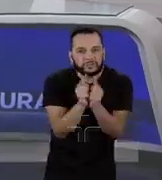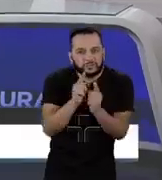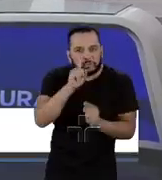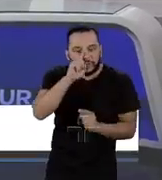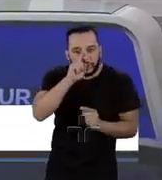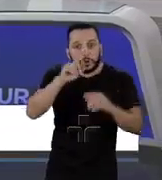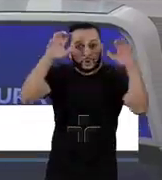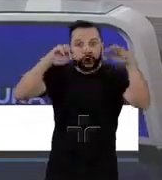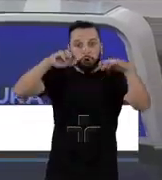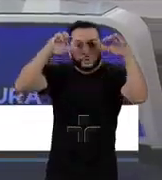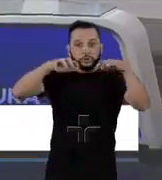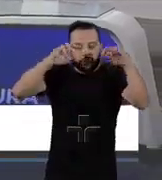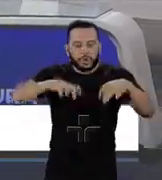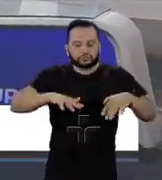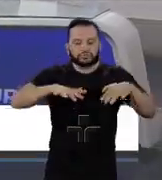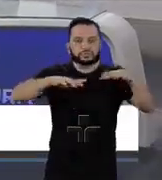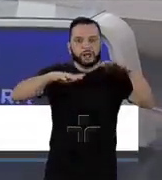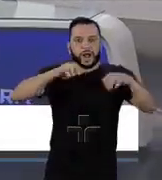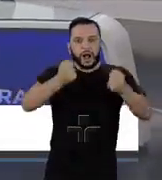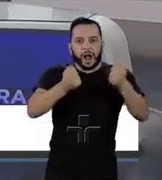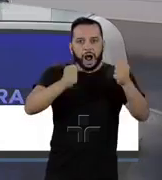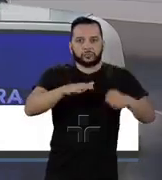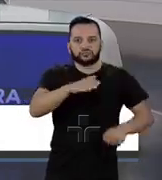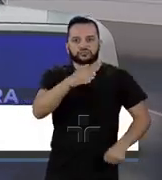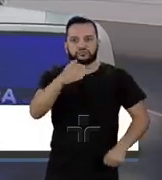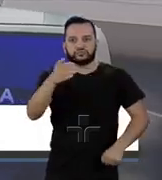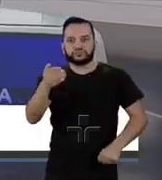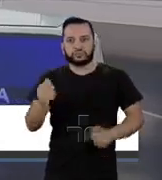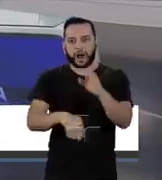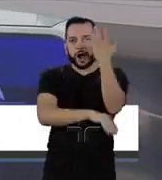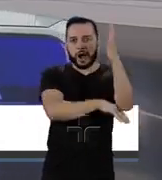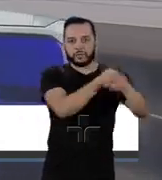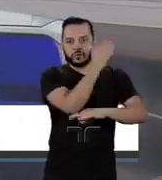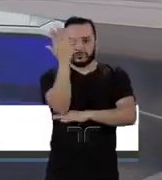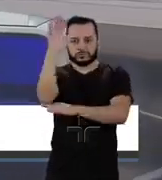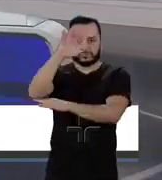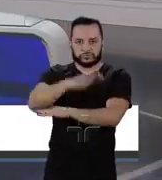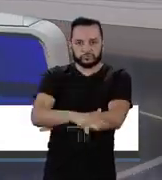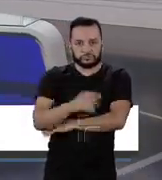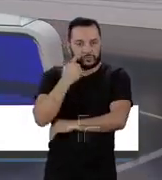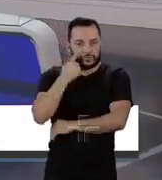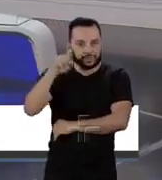Horizonte arrasta carros e derruba árvores. Nós vamos mostrar já.